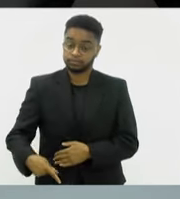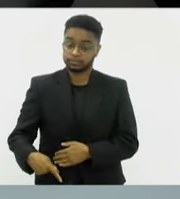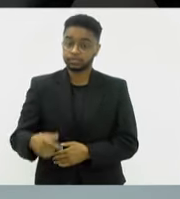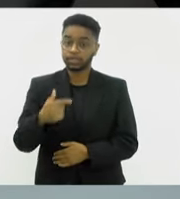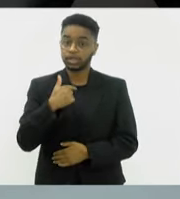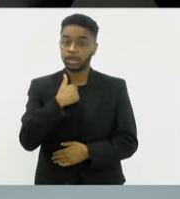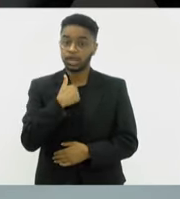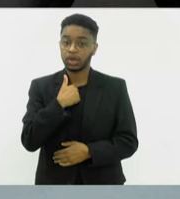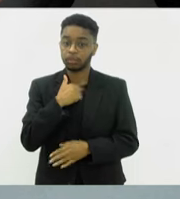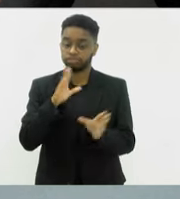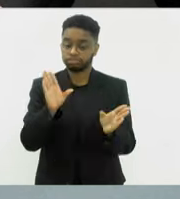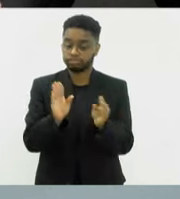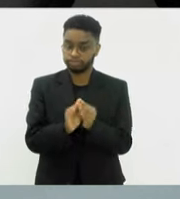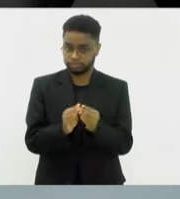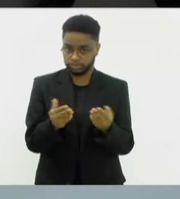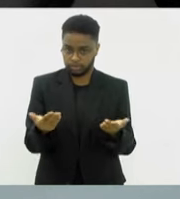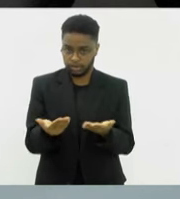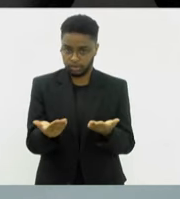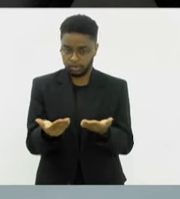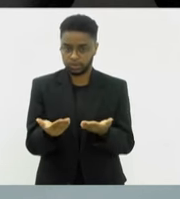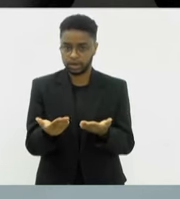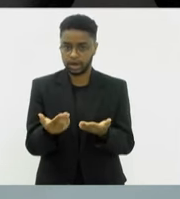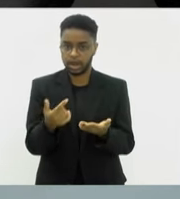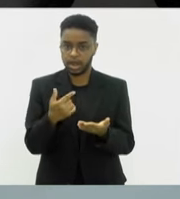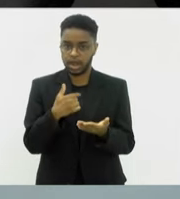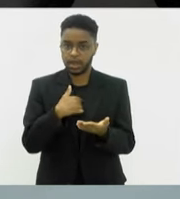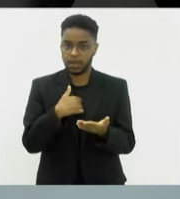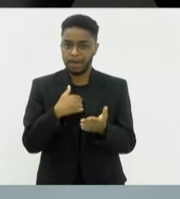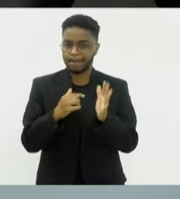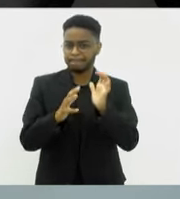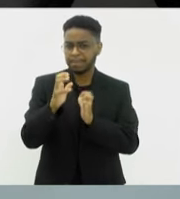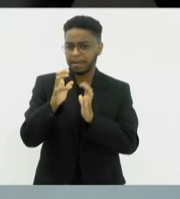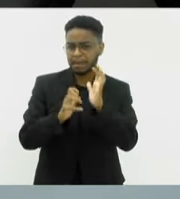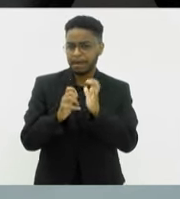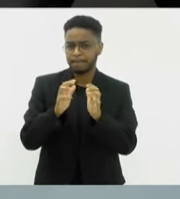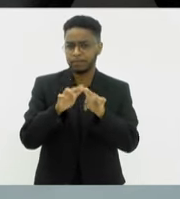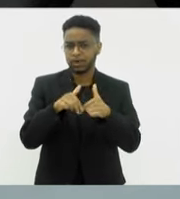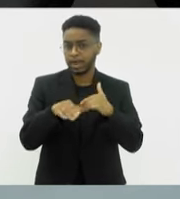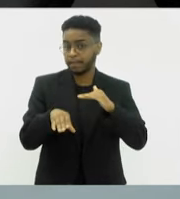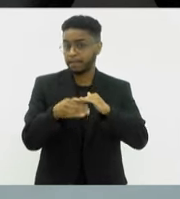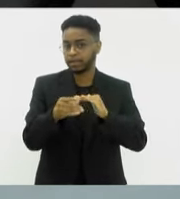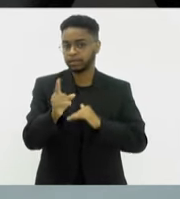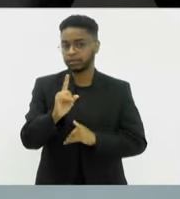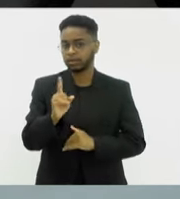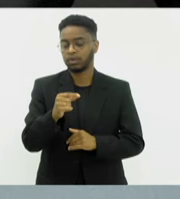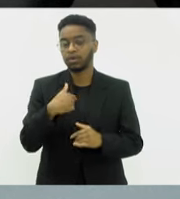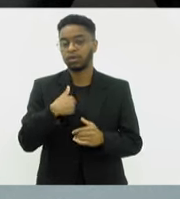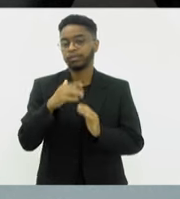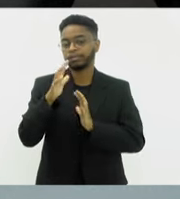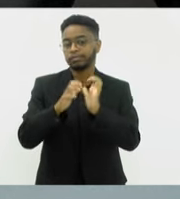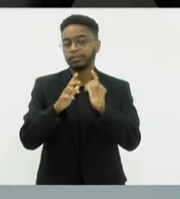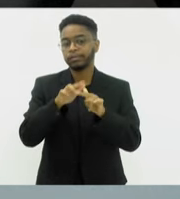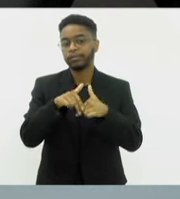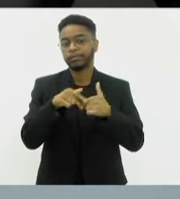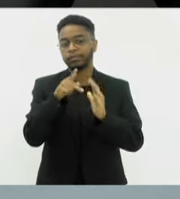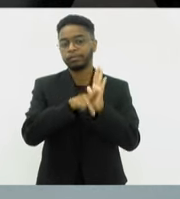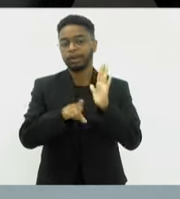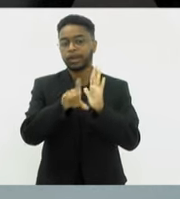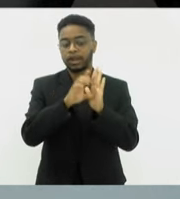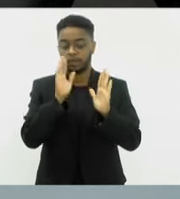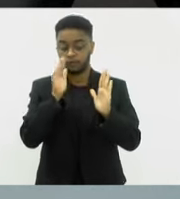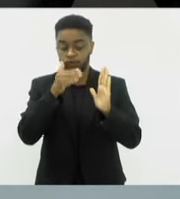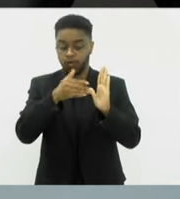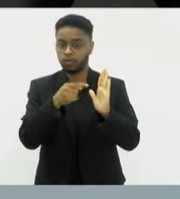aqui terminar, eu não estou brigando por emendas. Eu estou brigando pelo projeto. Vossa Excelência tem razão. E no